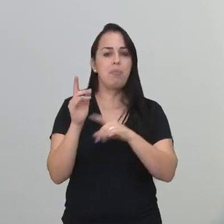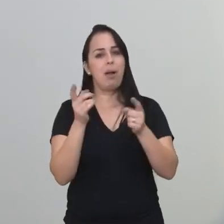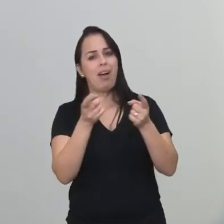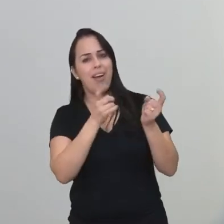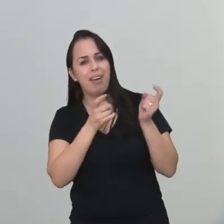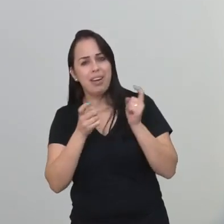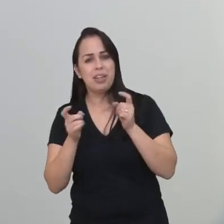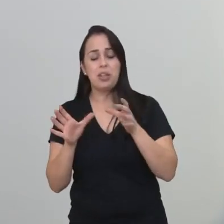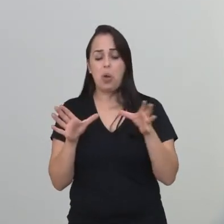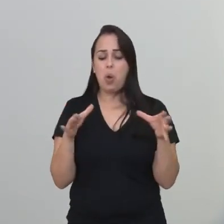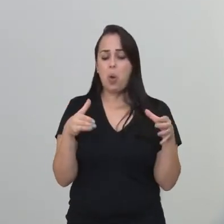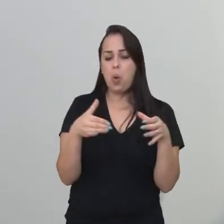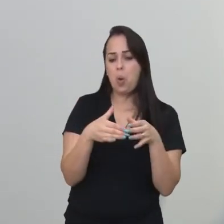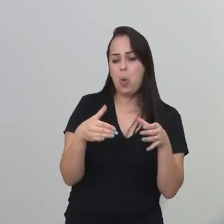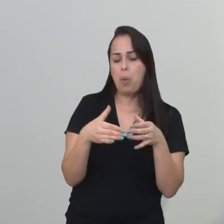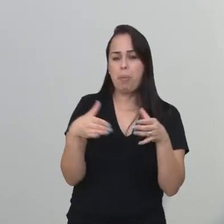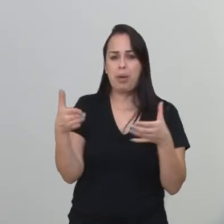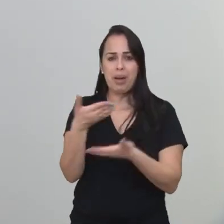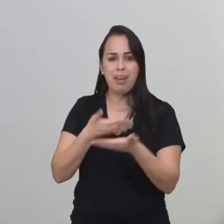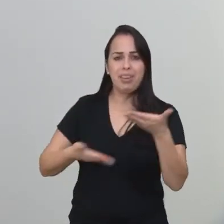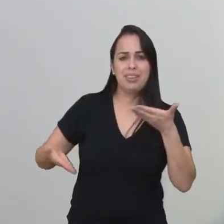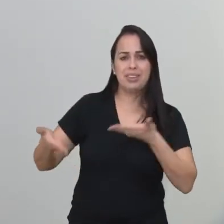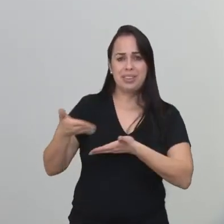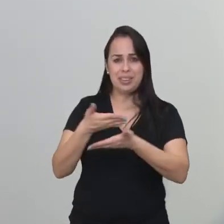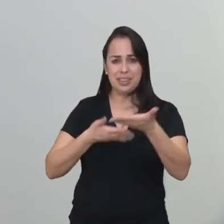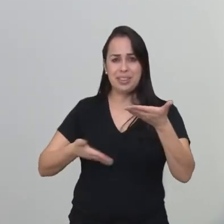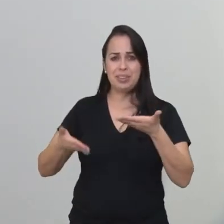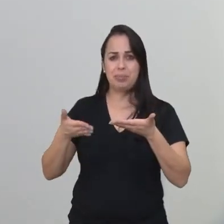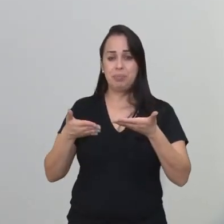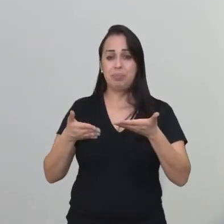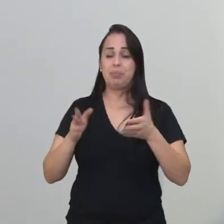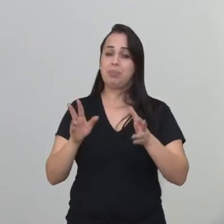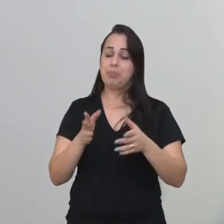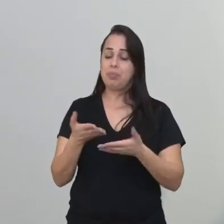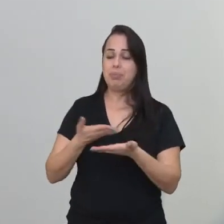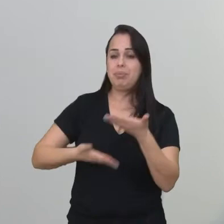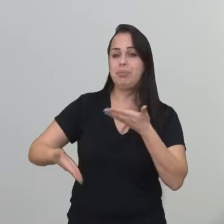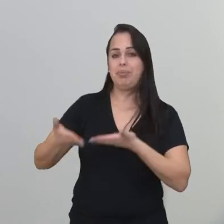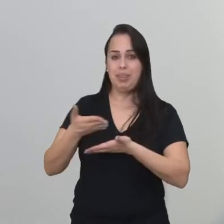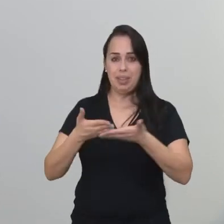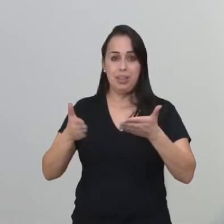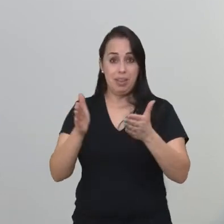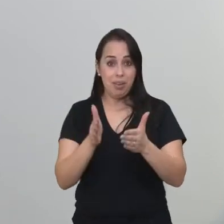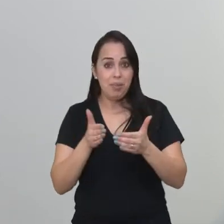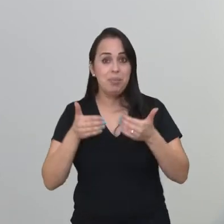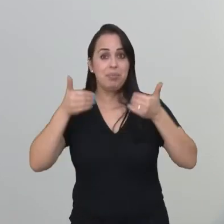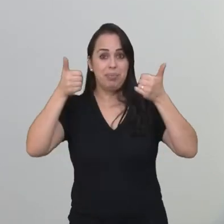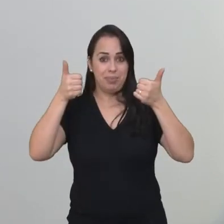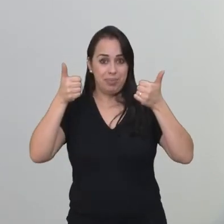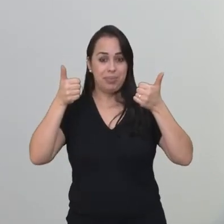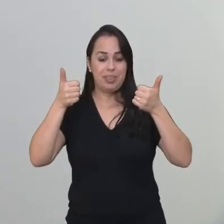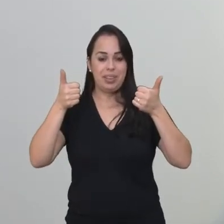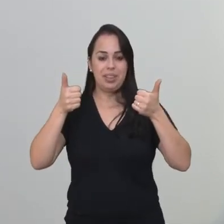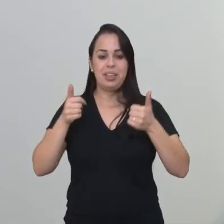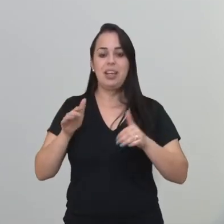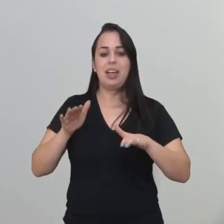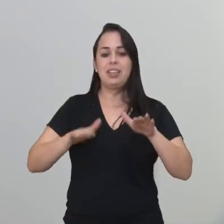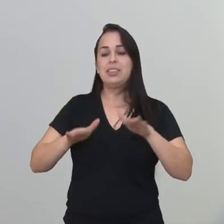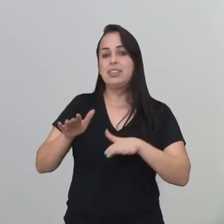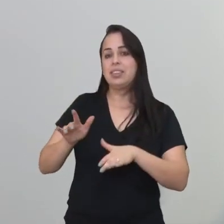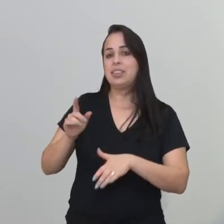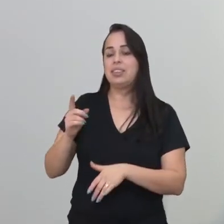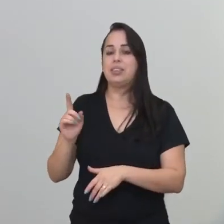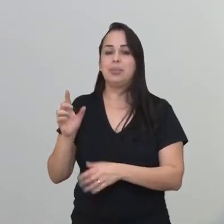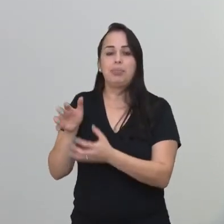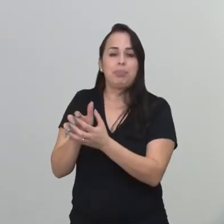reunião, participar de algum grupo que possa fazer alguma atividade para que a parte social desse idoso também volte ao normal, já que são idosos